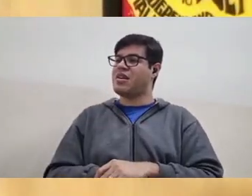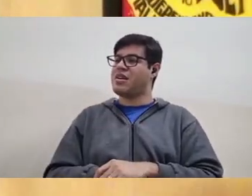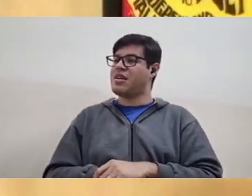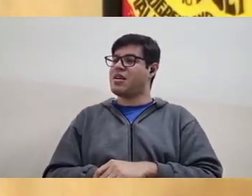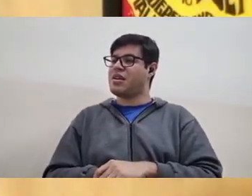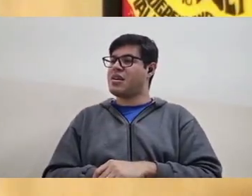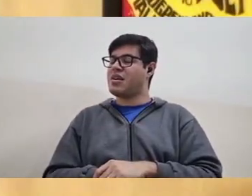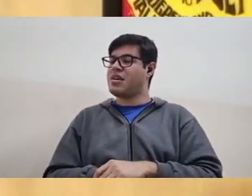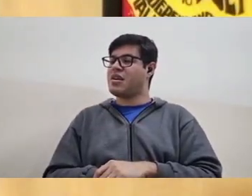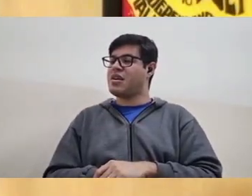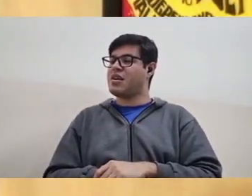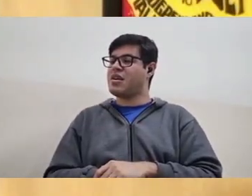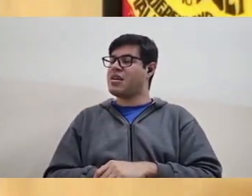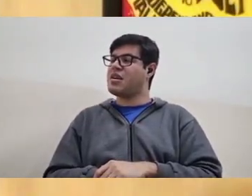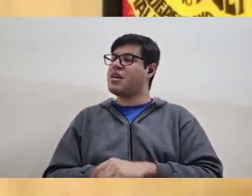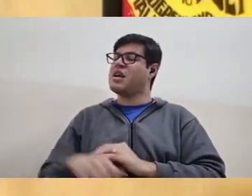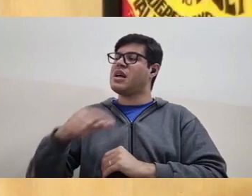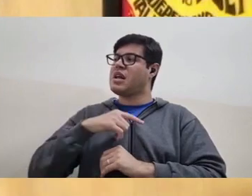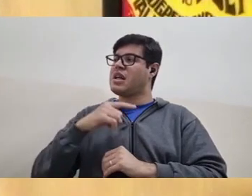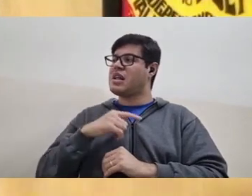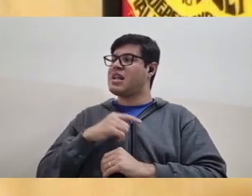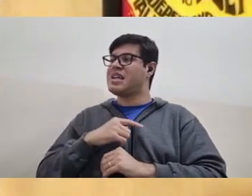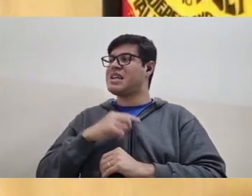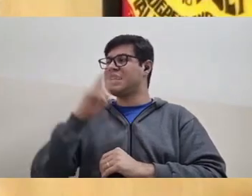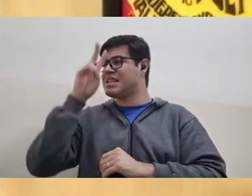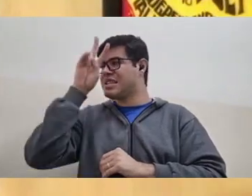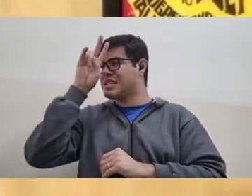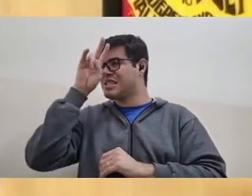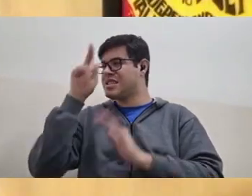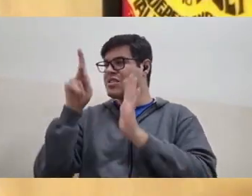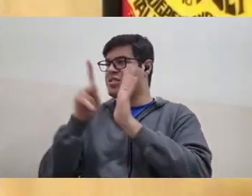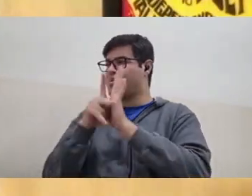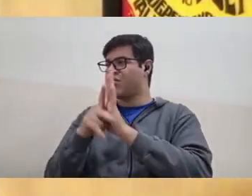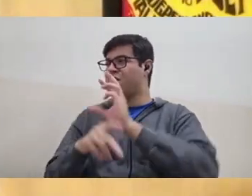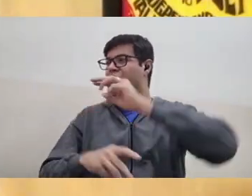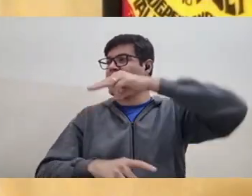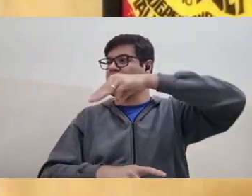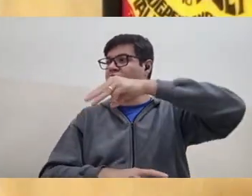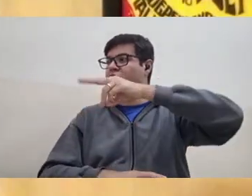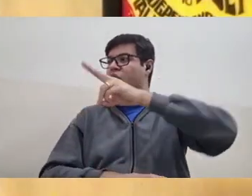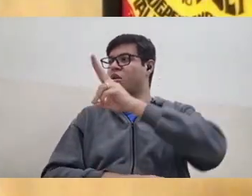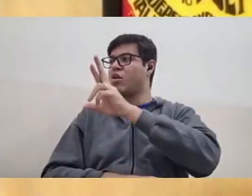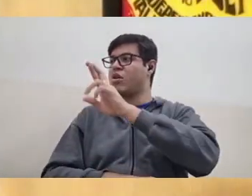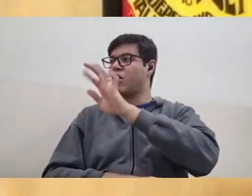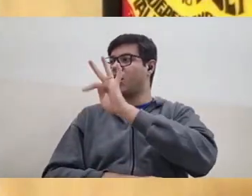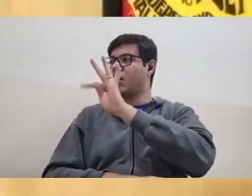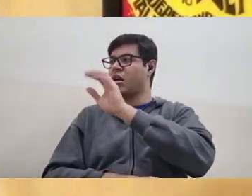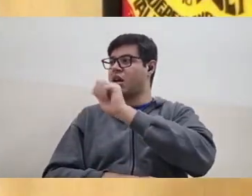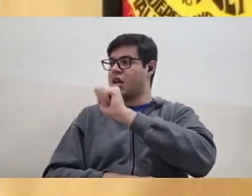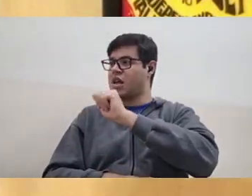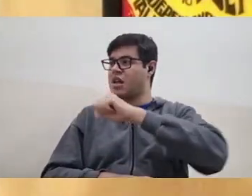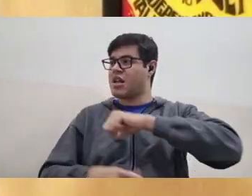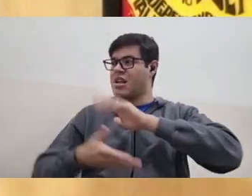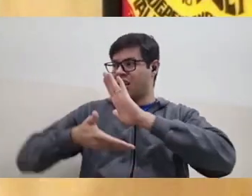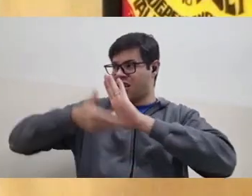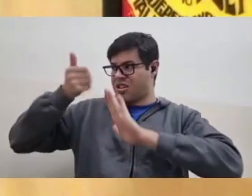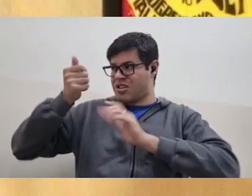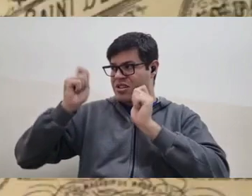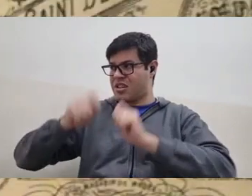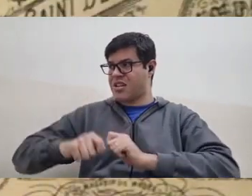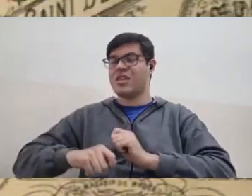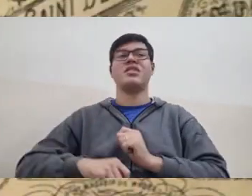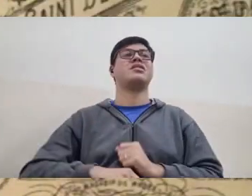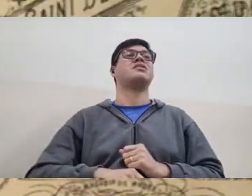citros. E foi feita uma lei para acontecer isso. Vocês conseguiram suprimir essas árvores ou não? Quase